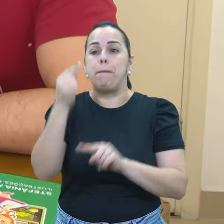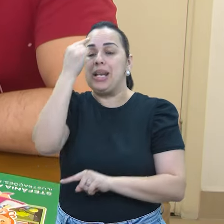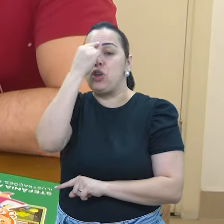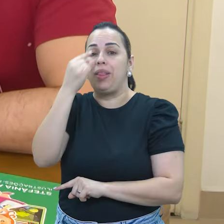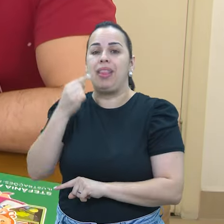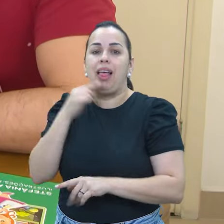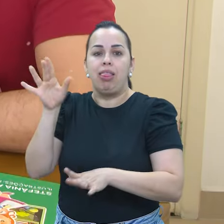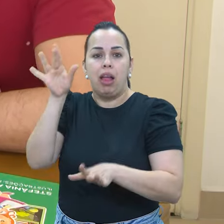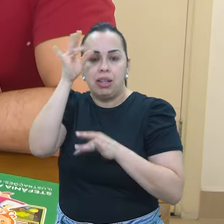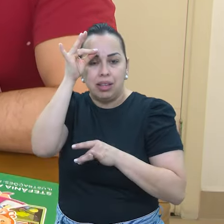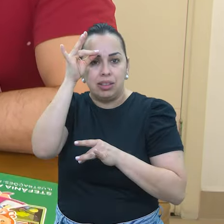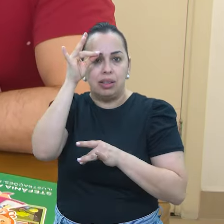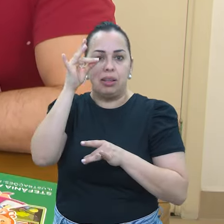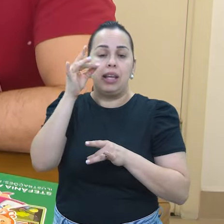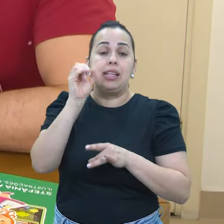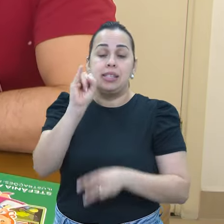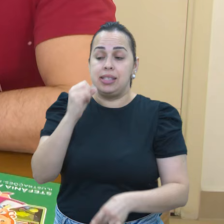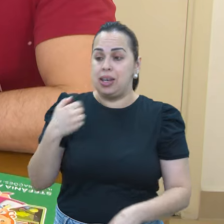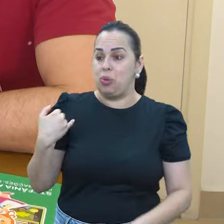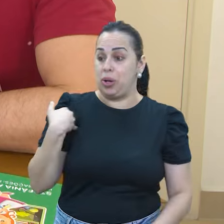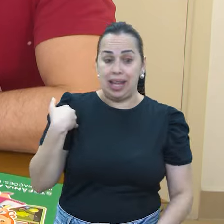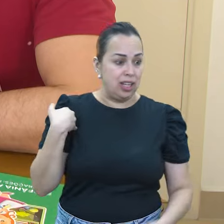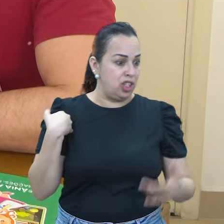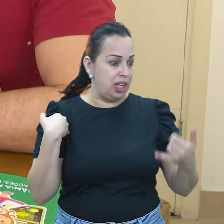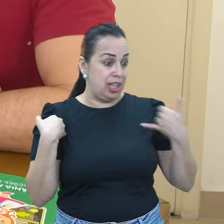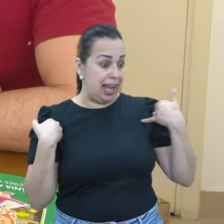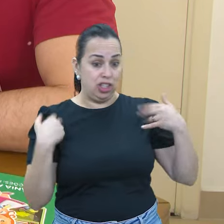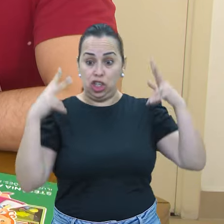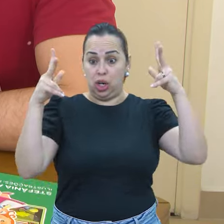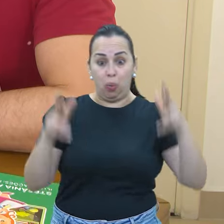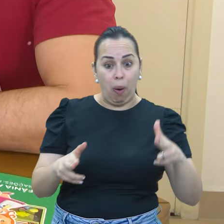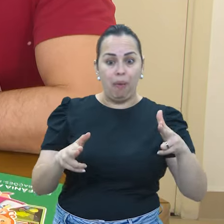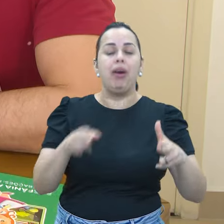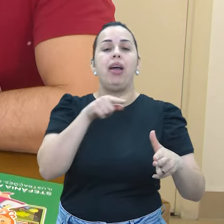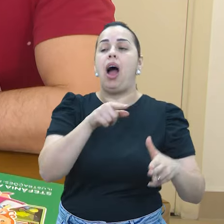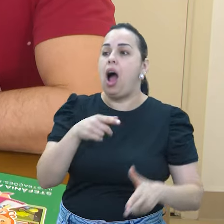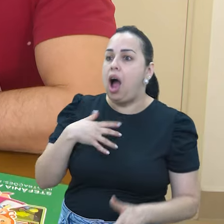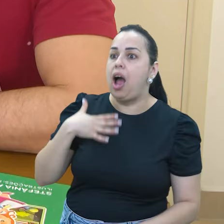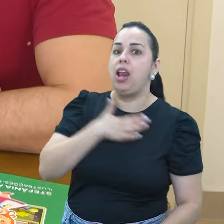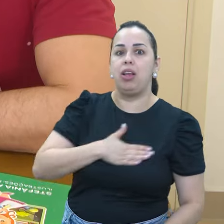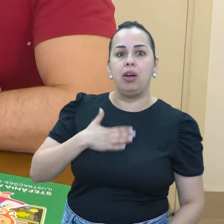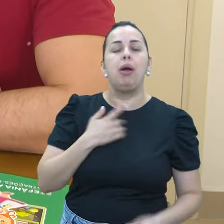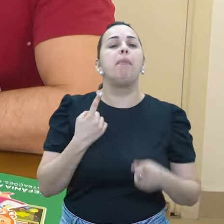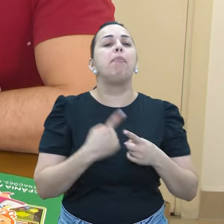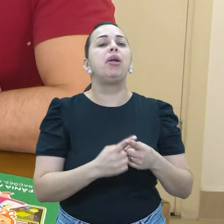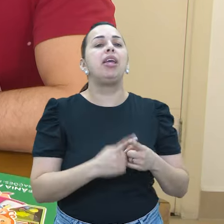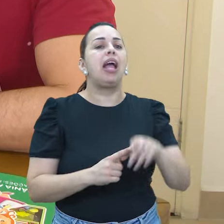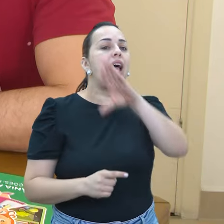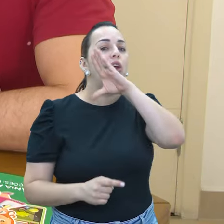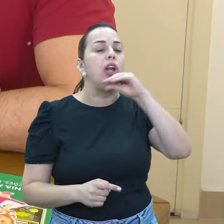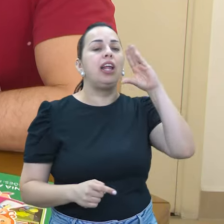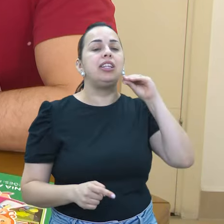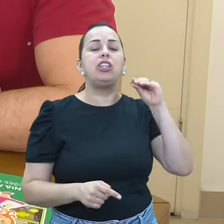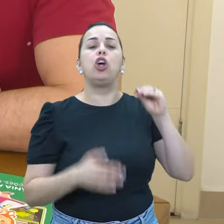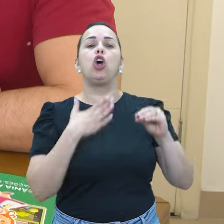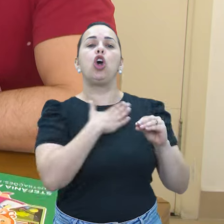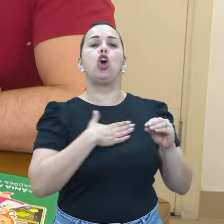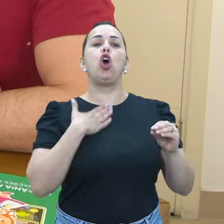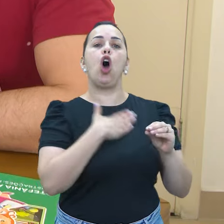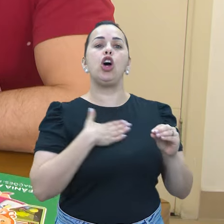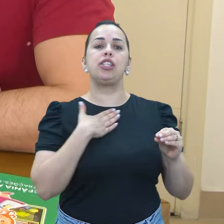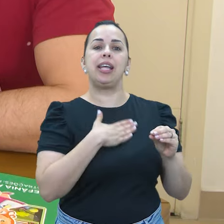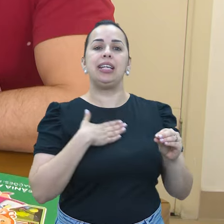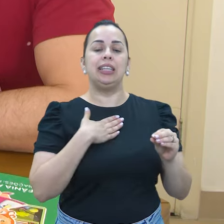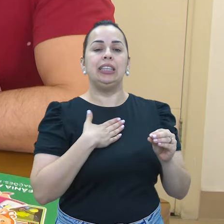e a gente vai vendo isso ao longo da nossa vida, normalmente eles se identificam muito com os personagens, especialmente se a idade é próxima. A